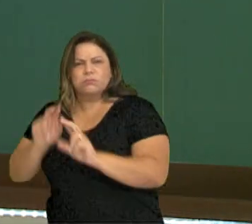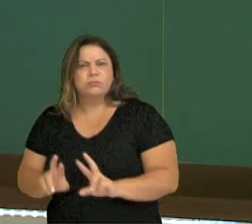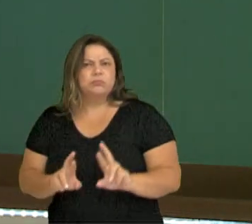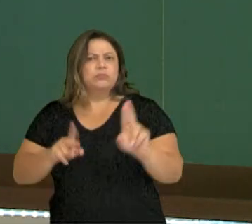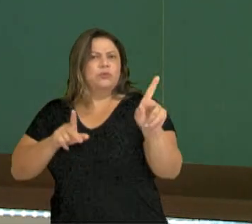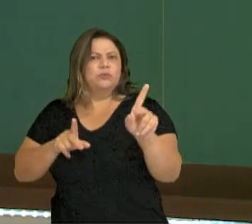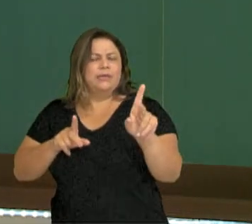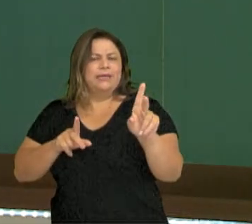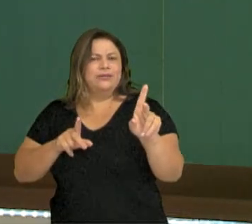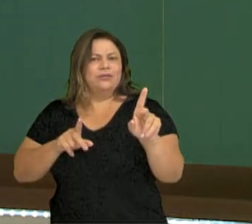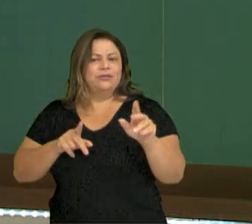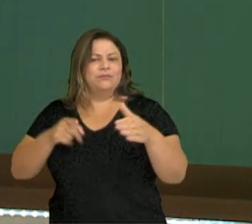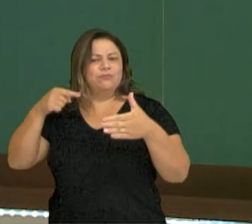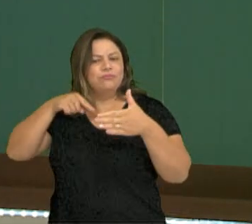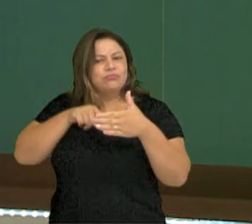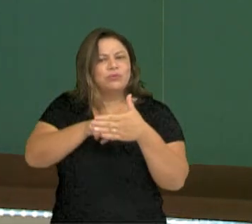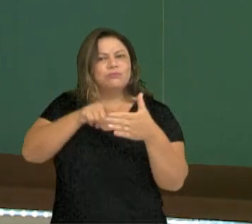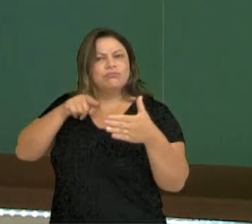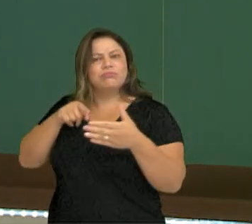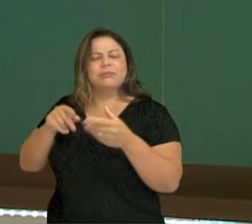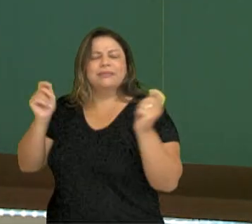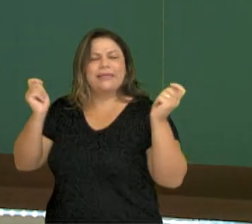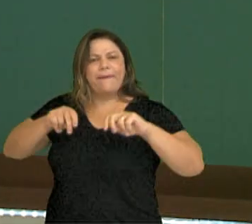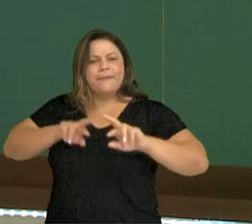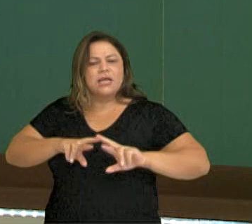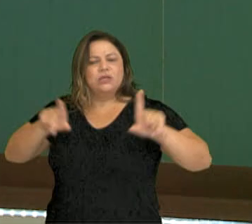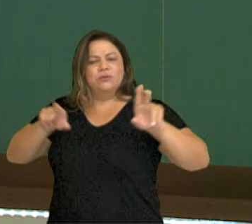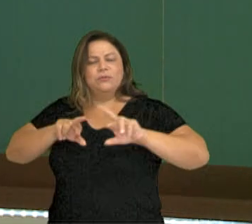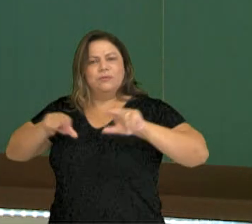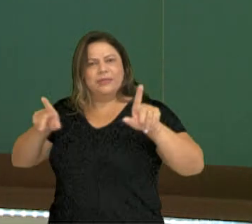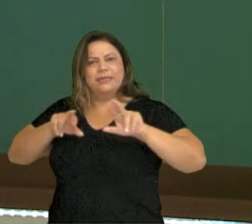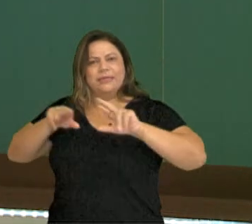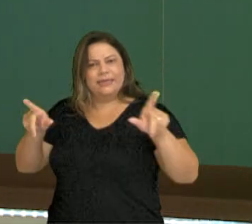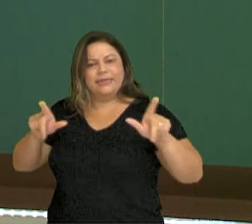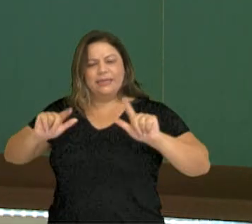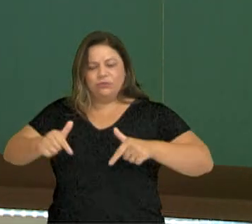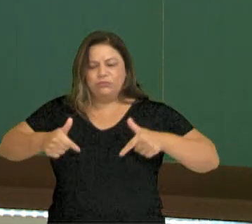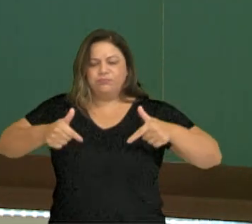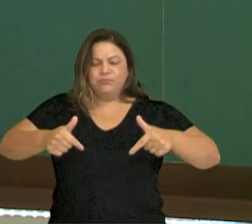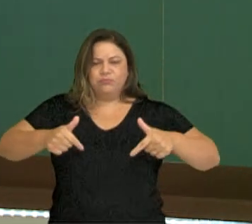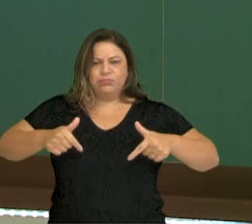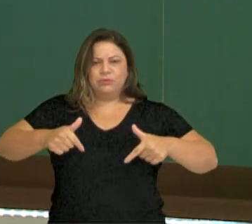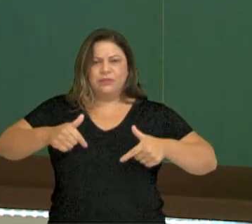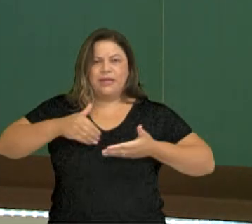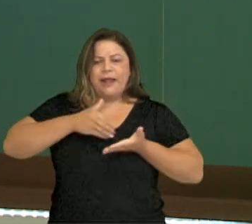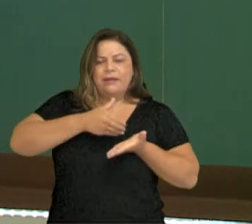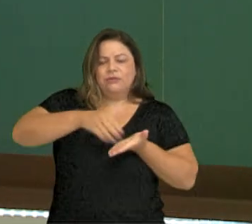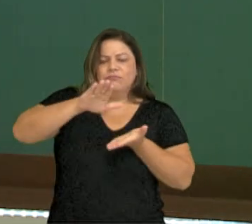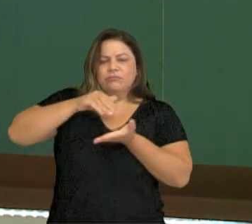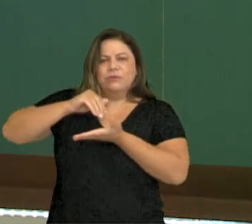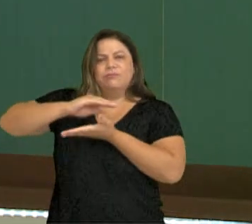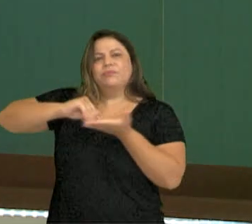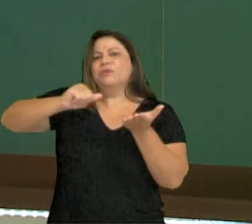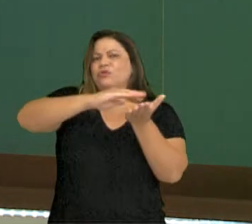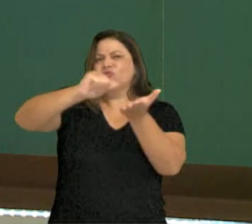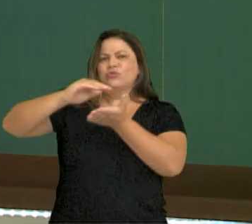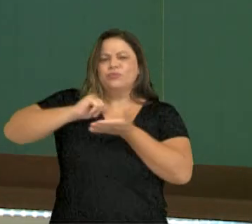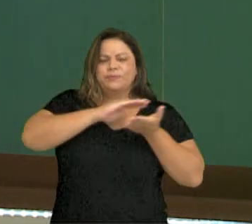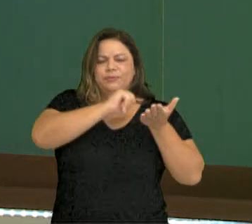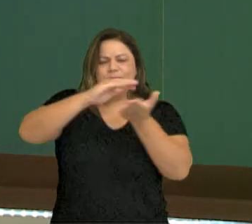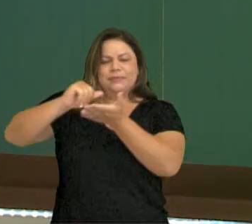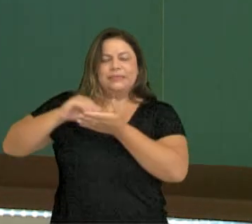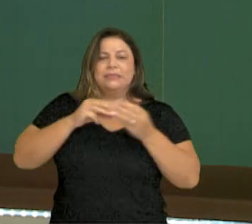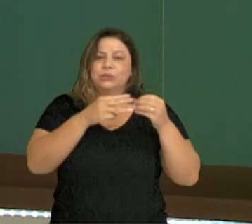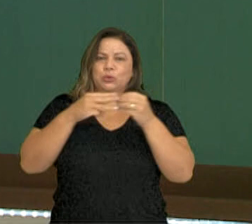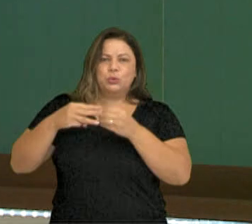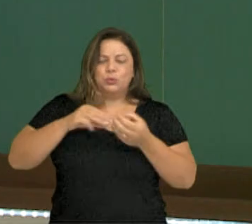começam a combater. E já produzem também, né, as suas células de memória. Então não tem perigo, pode tomar vacina sem medo nenhum, que não tem perigo